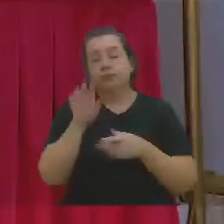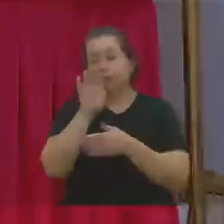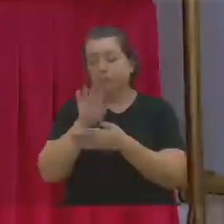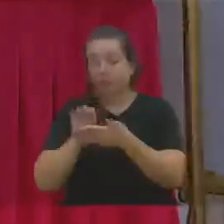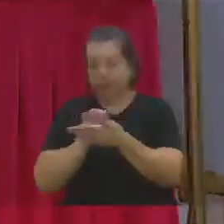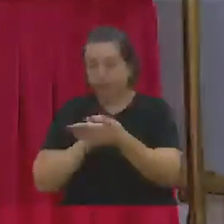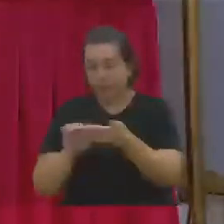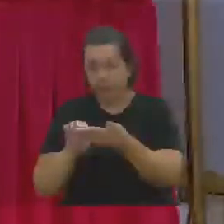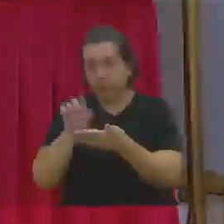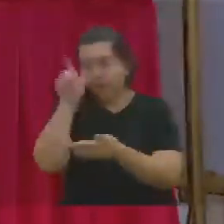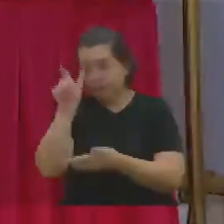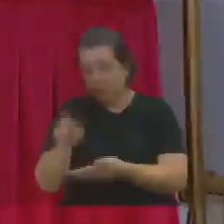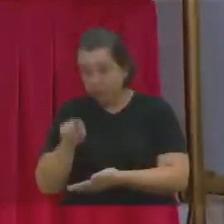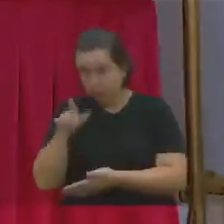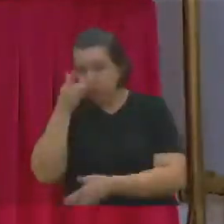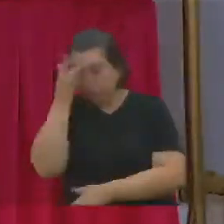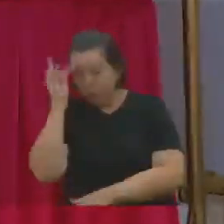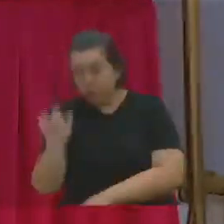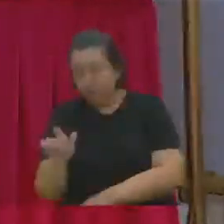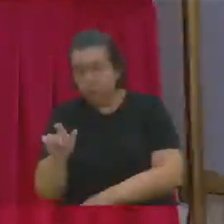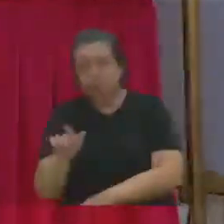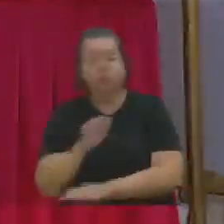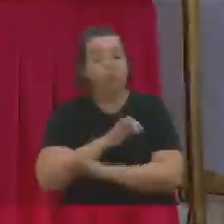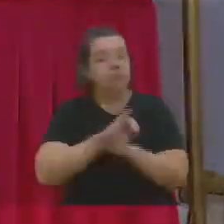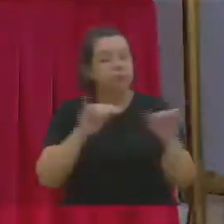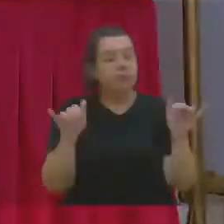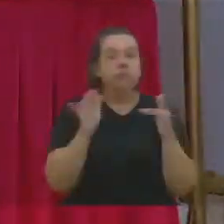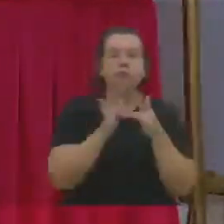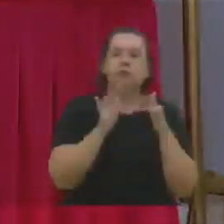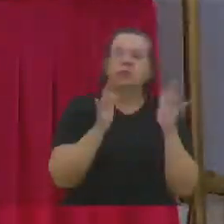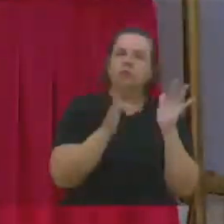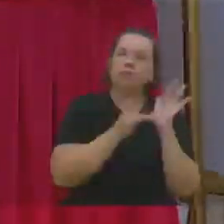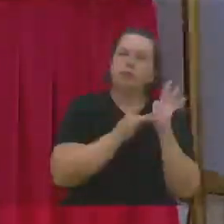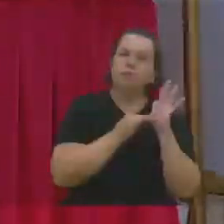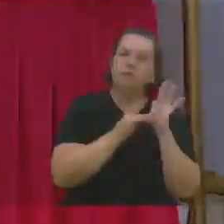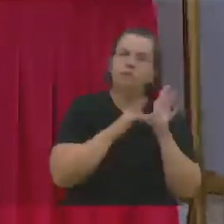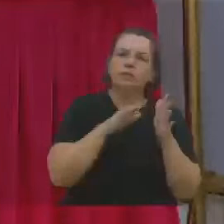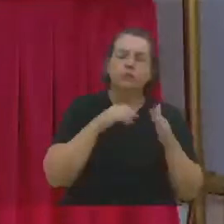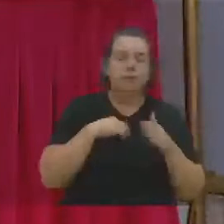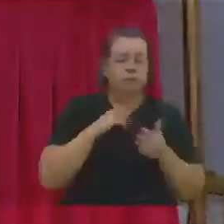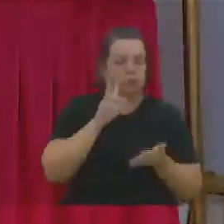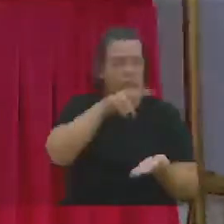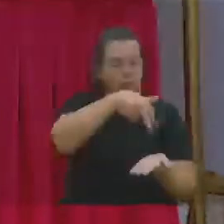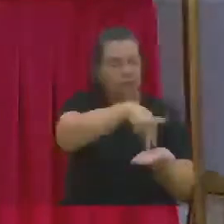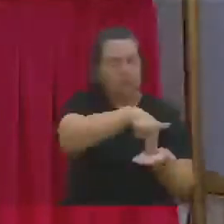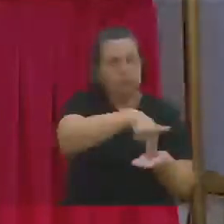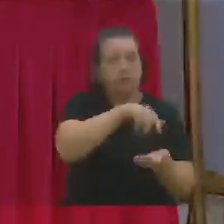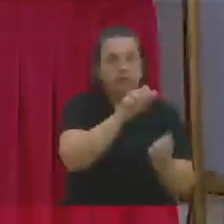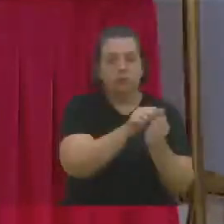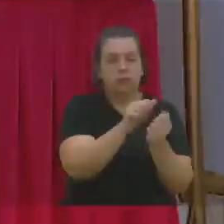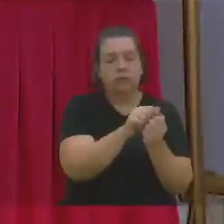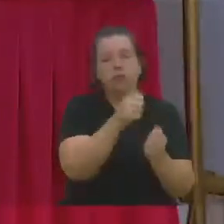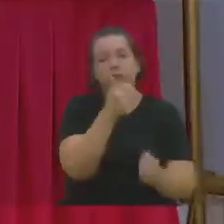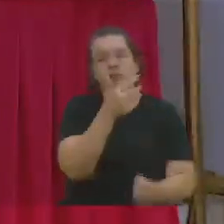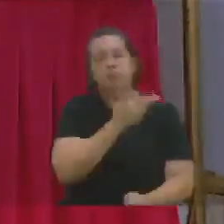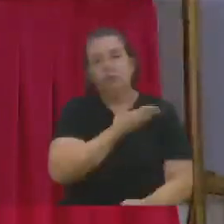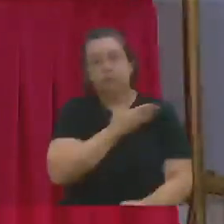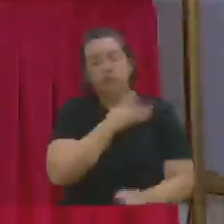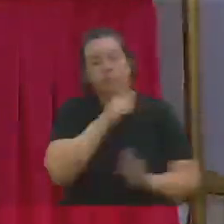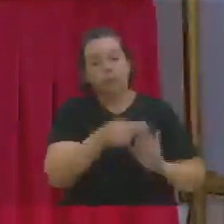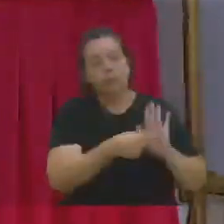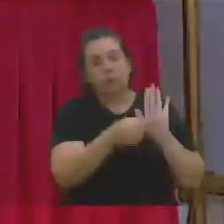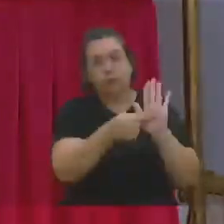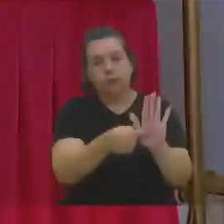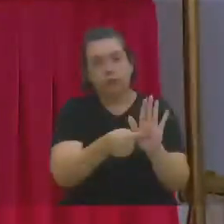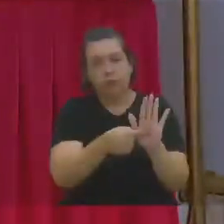evangelista diz que Jesus se colocou no meio dos discípulos para mostrar